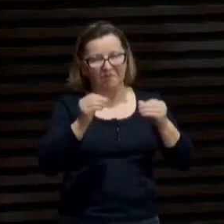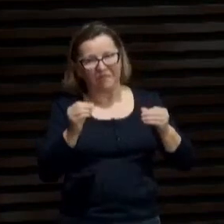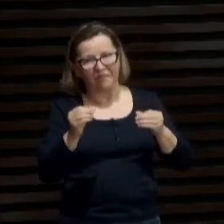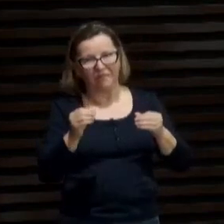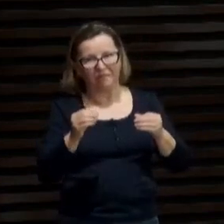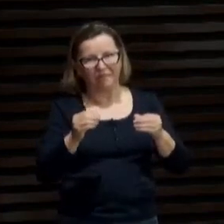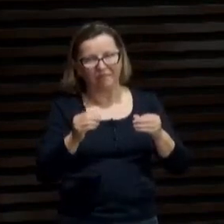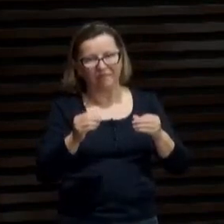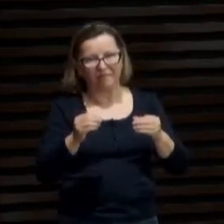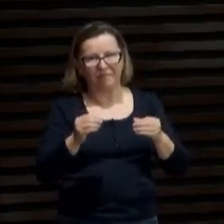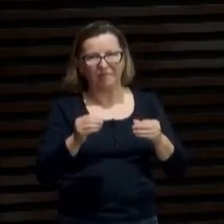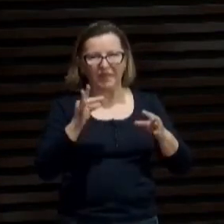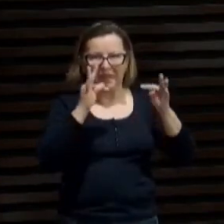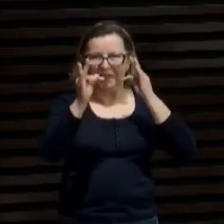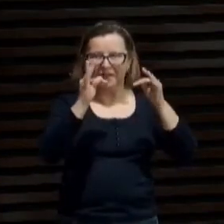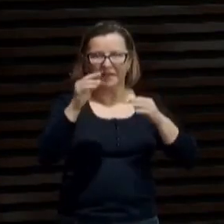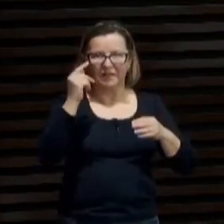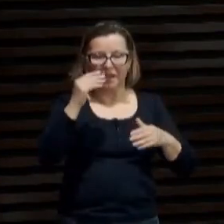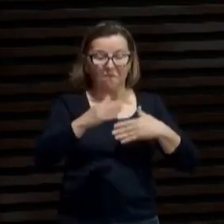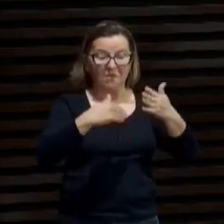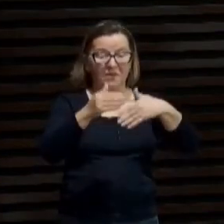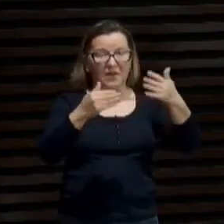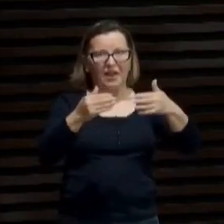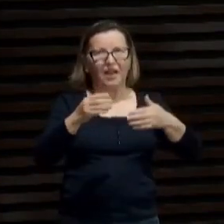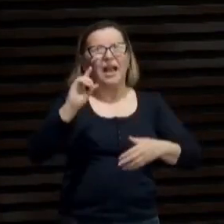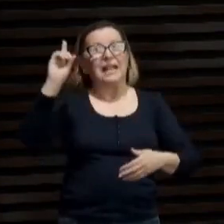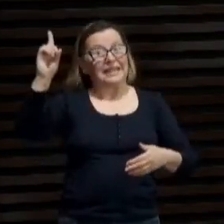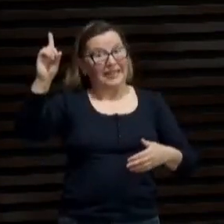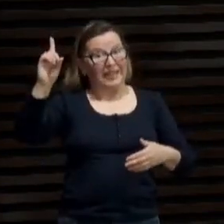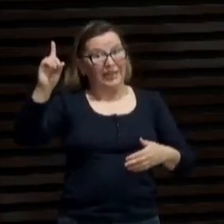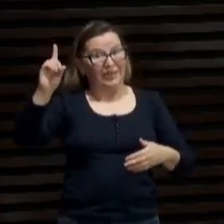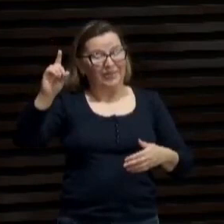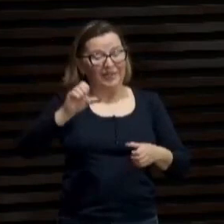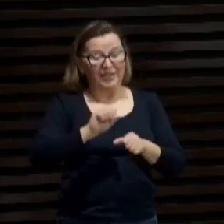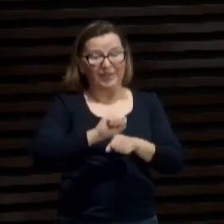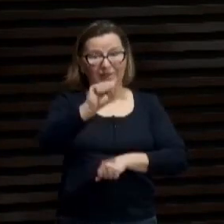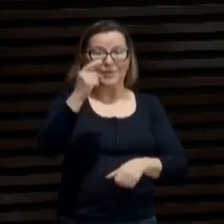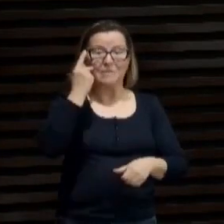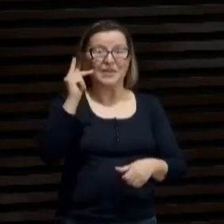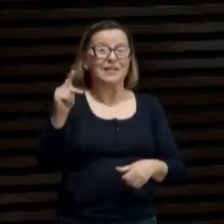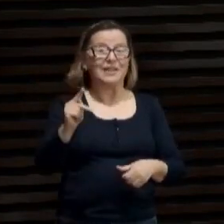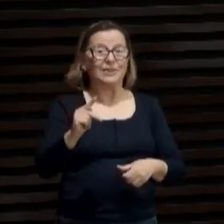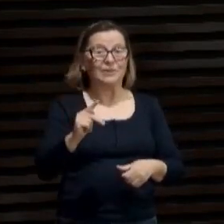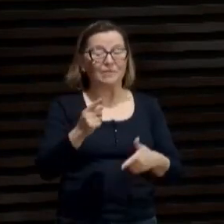prosperidade. Deus está aqui para resolver os seus problemas e uma vez resolvido você vai ter alegria.